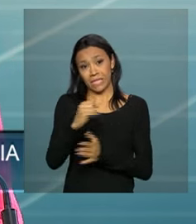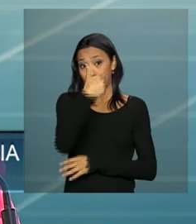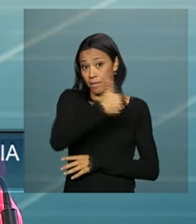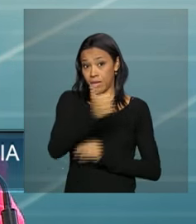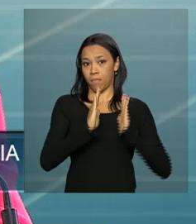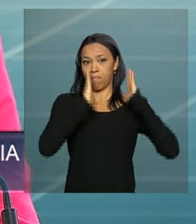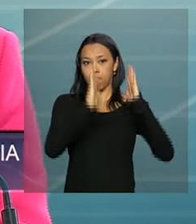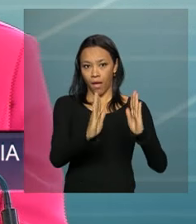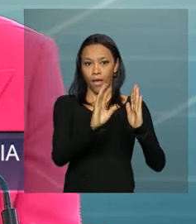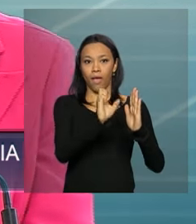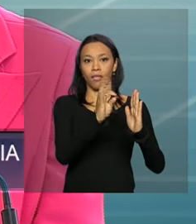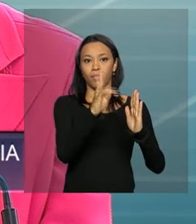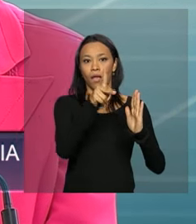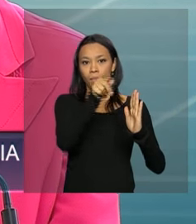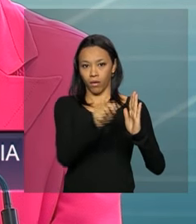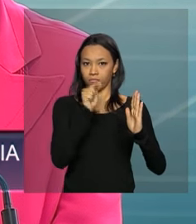etapa, dos